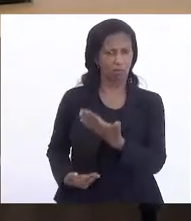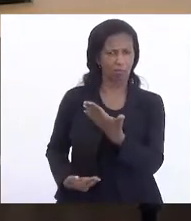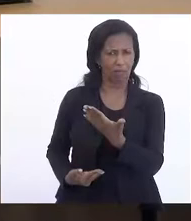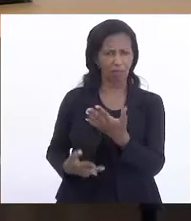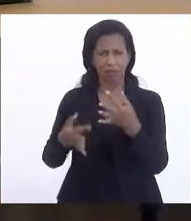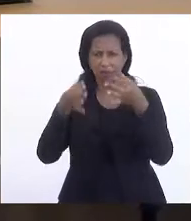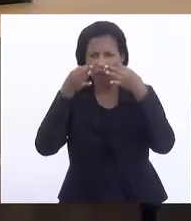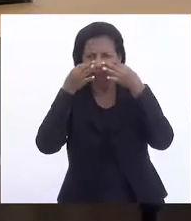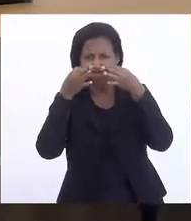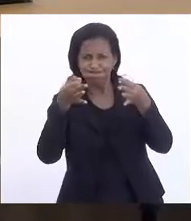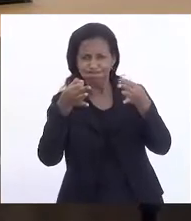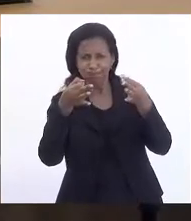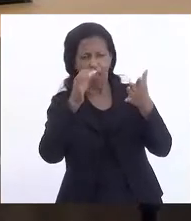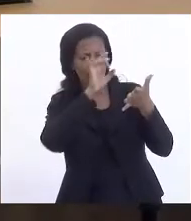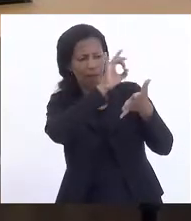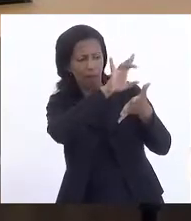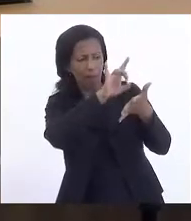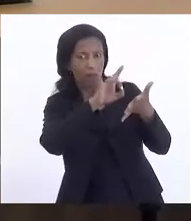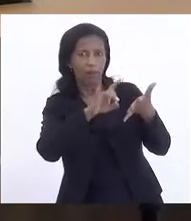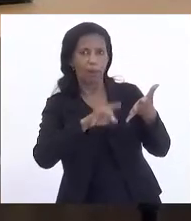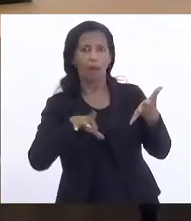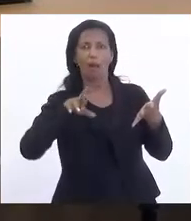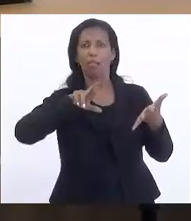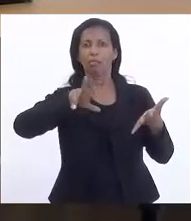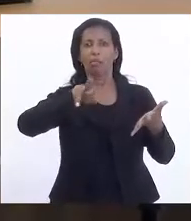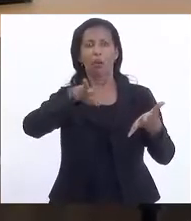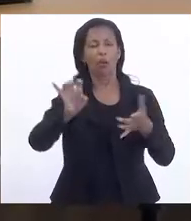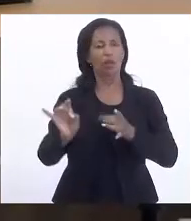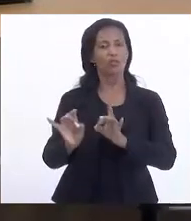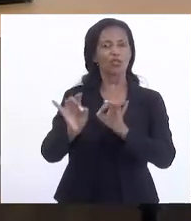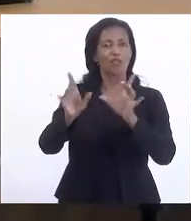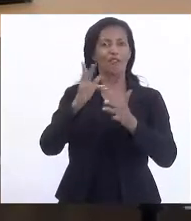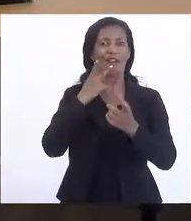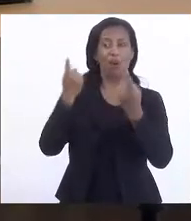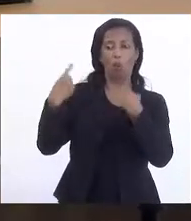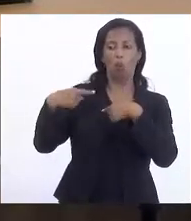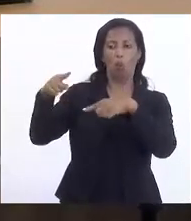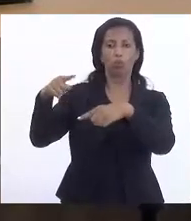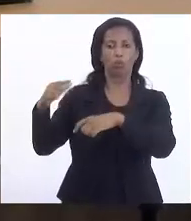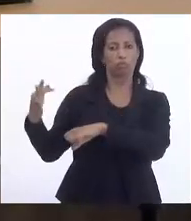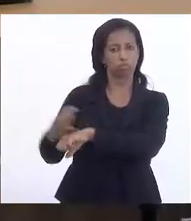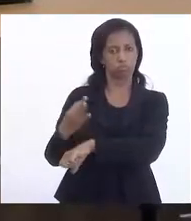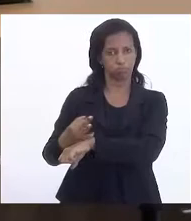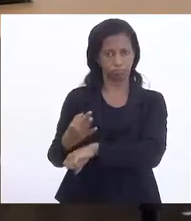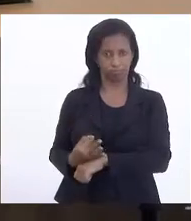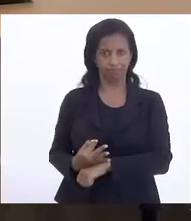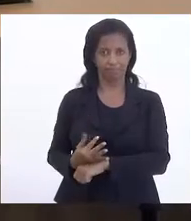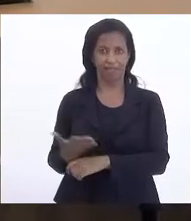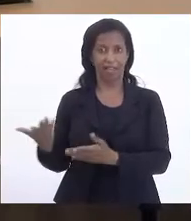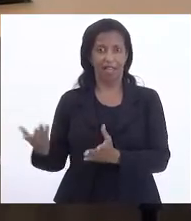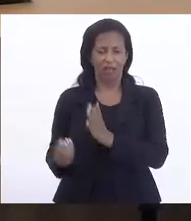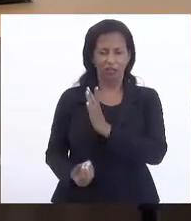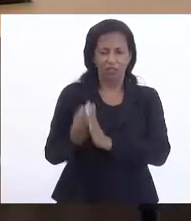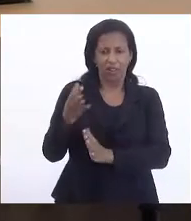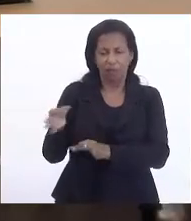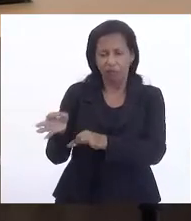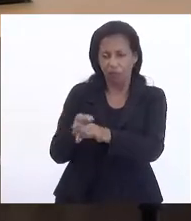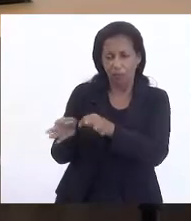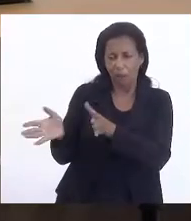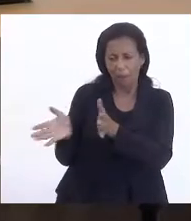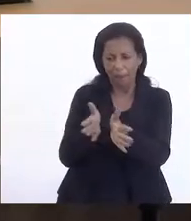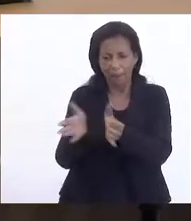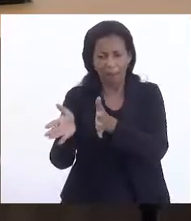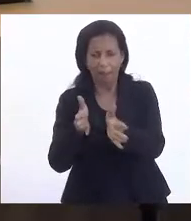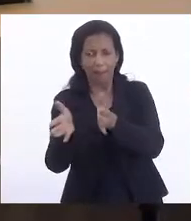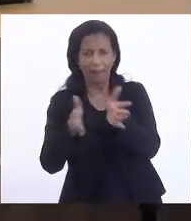muito atenta a essas questões. Não basta nós dizermos que somos contra a intolerância. Há que criar mecanismos. E o